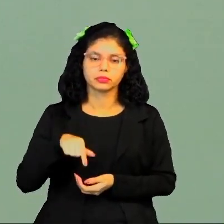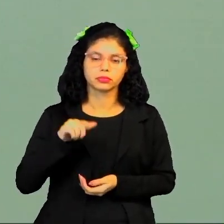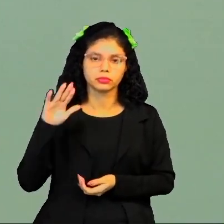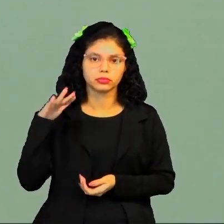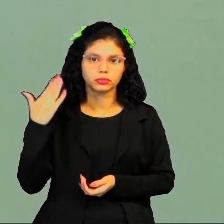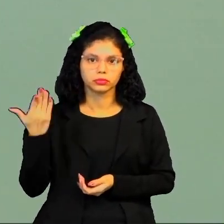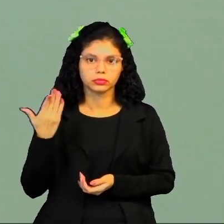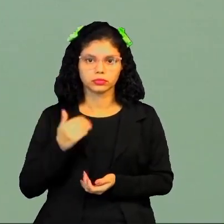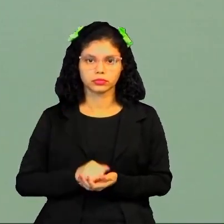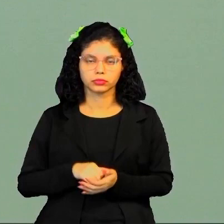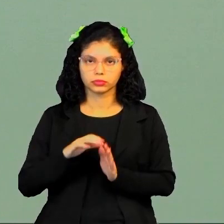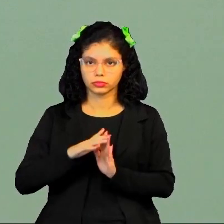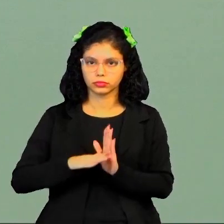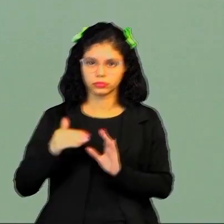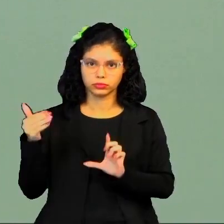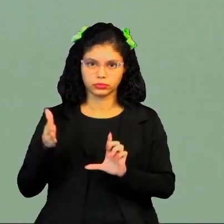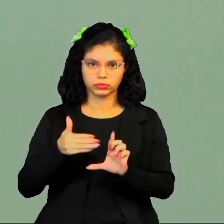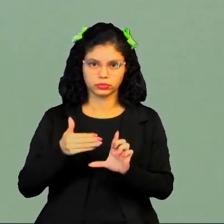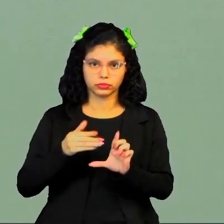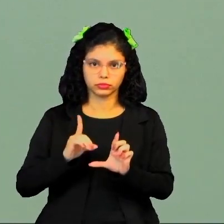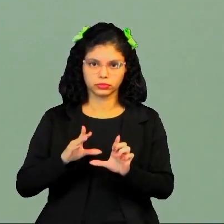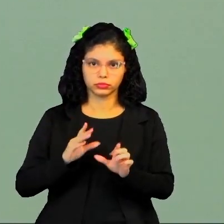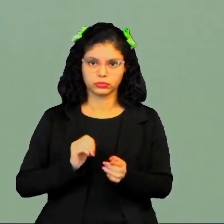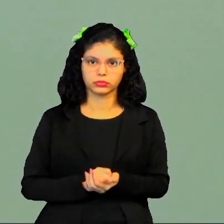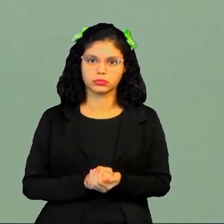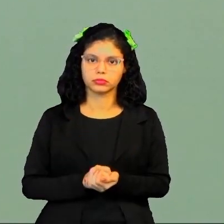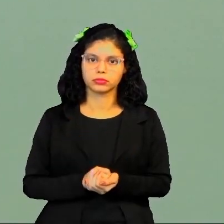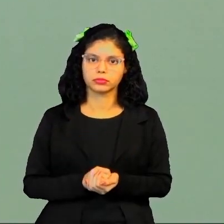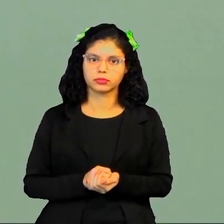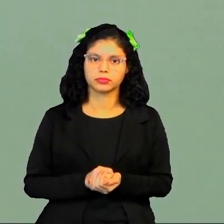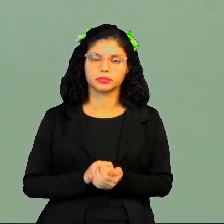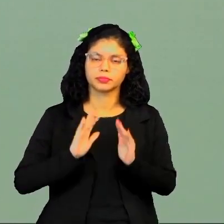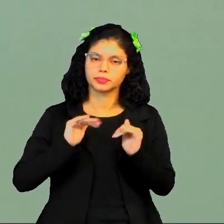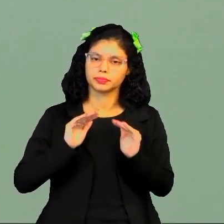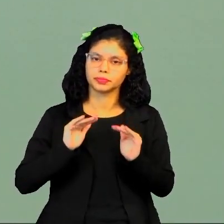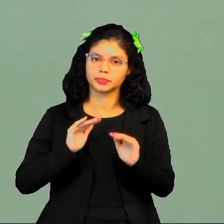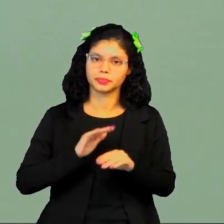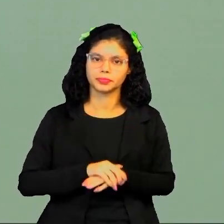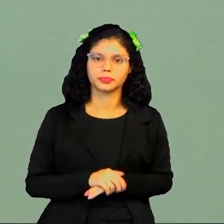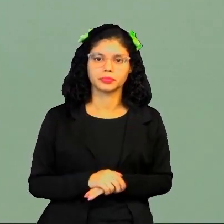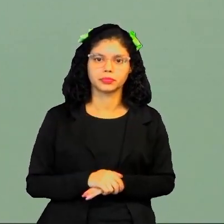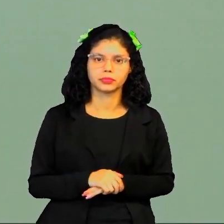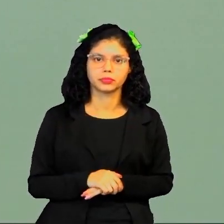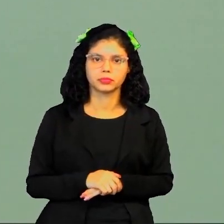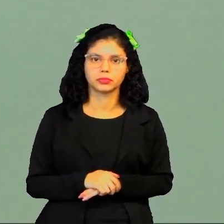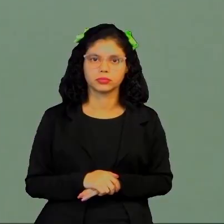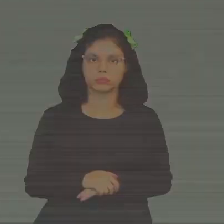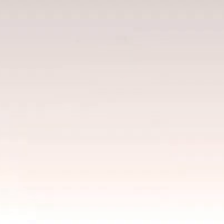acesso a esse e demais conteúdos, acesse a plataforma Eduque. Até a aula que vem. Tchau, tchau.